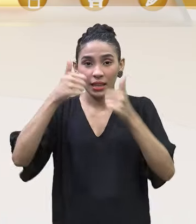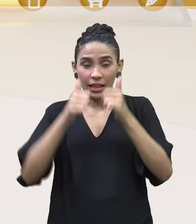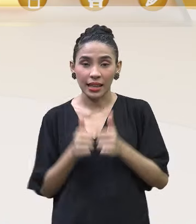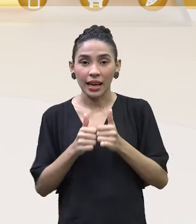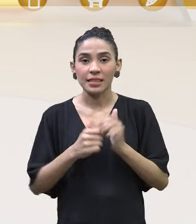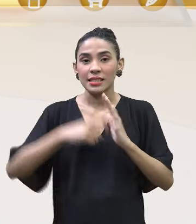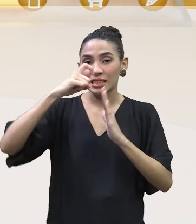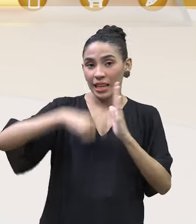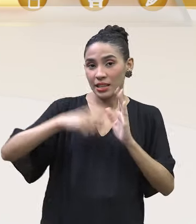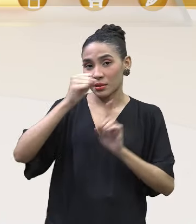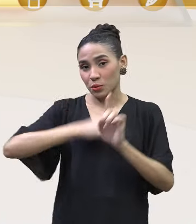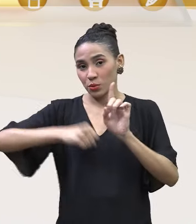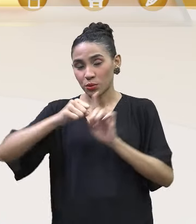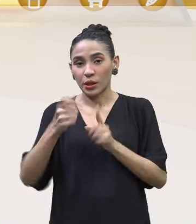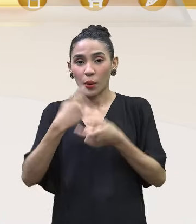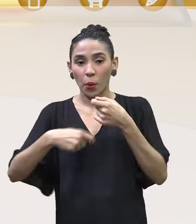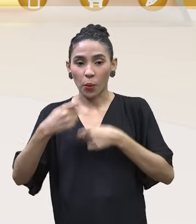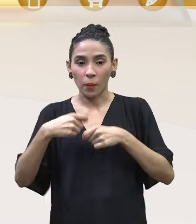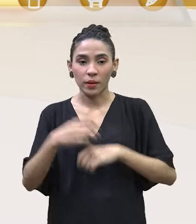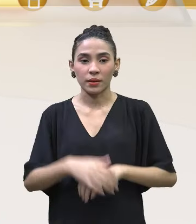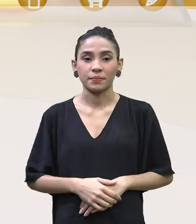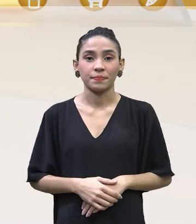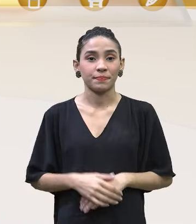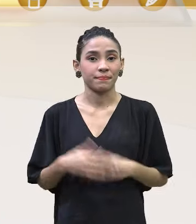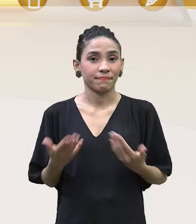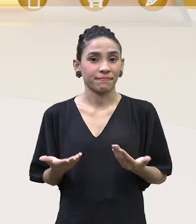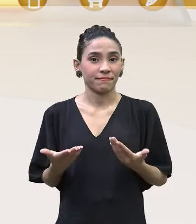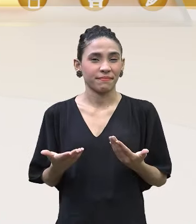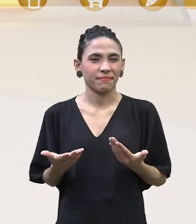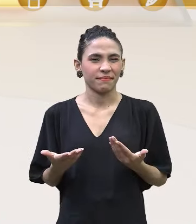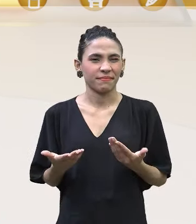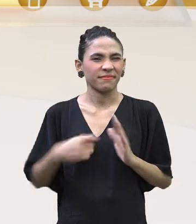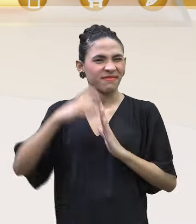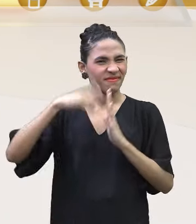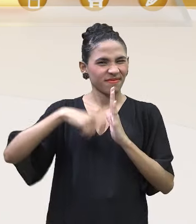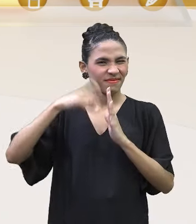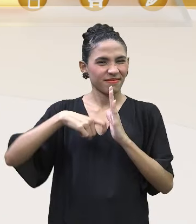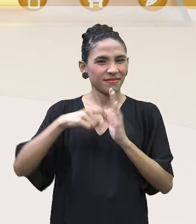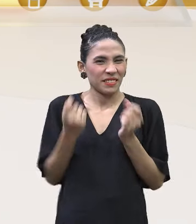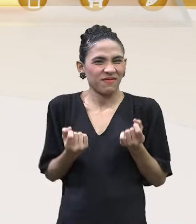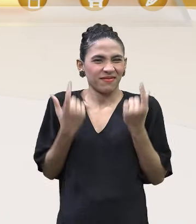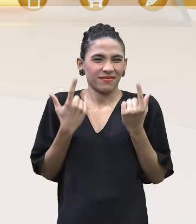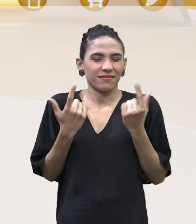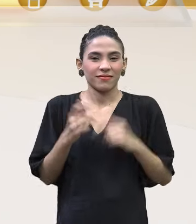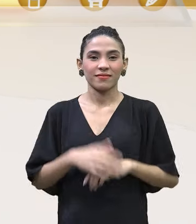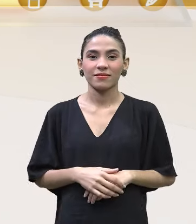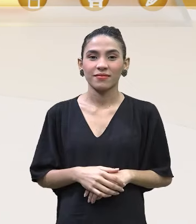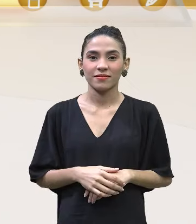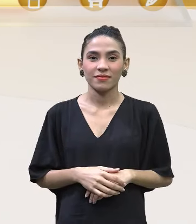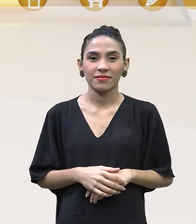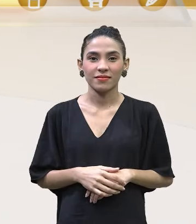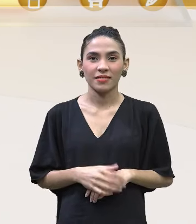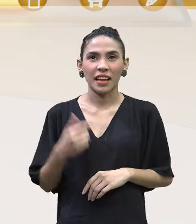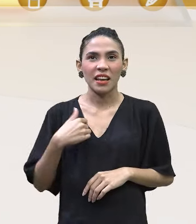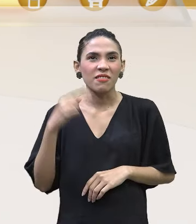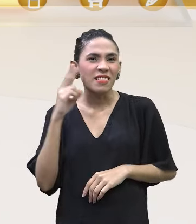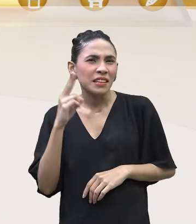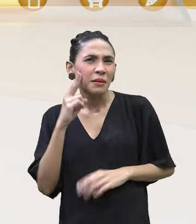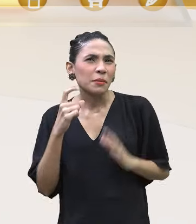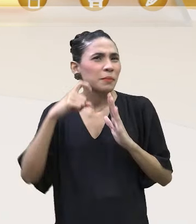taxas socioeconômicas Olha só quando fala taxa você me assusta um pouquinho professora por qu porque eu já me lembro